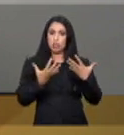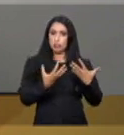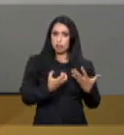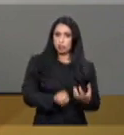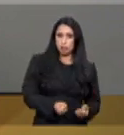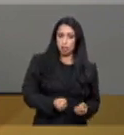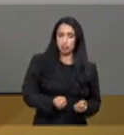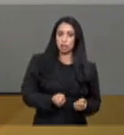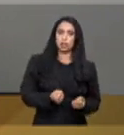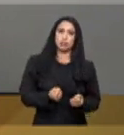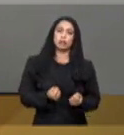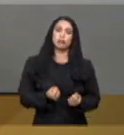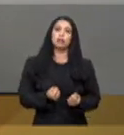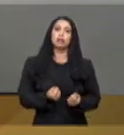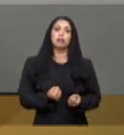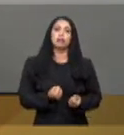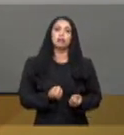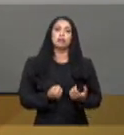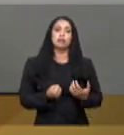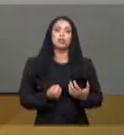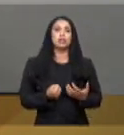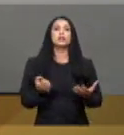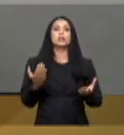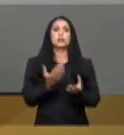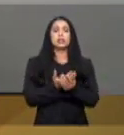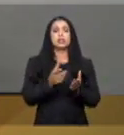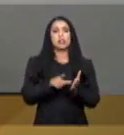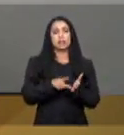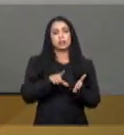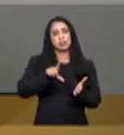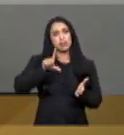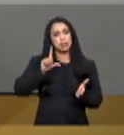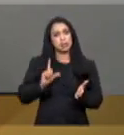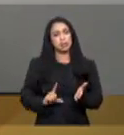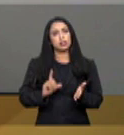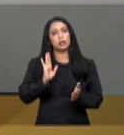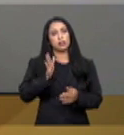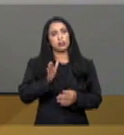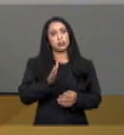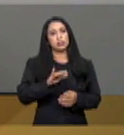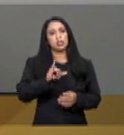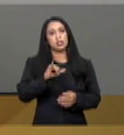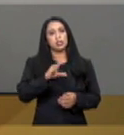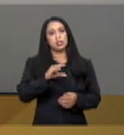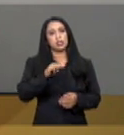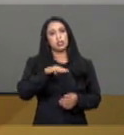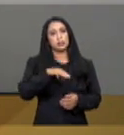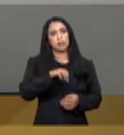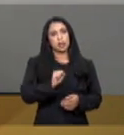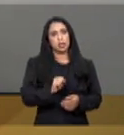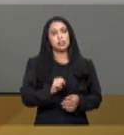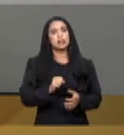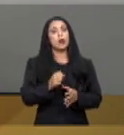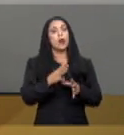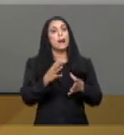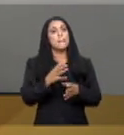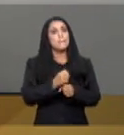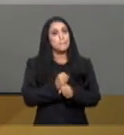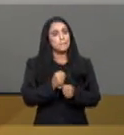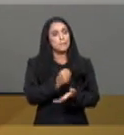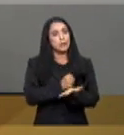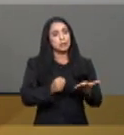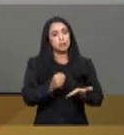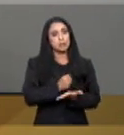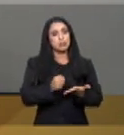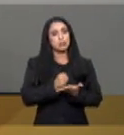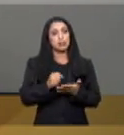e os citados precedentes atinentes à inclusão do ICMS na base de cálculo do próprio ICMS em vendas de